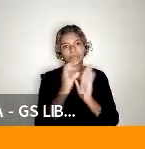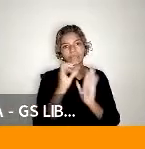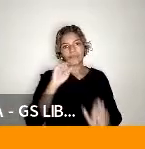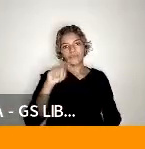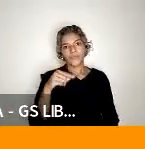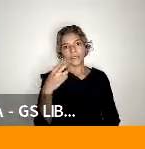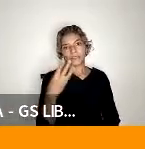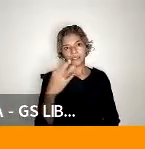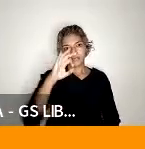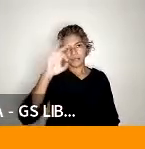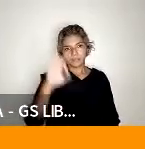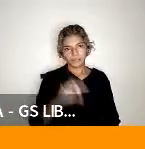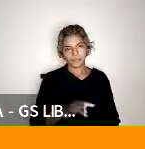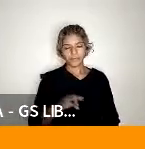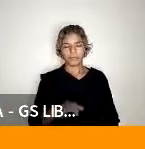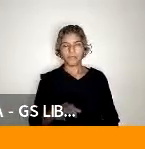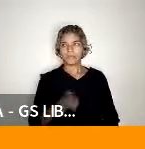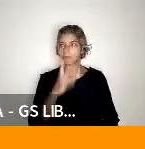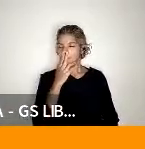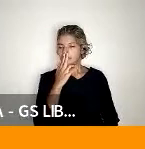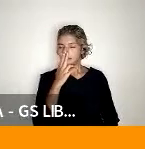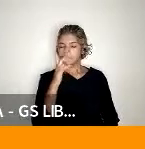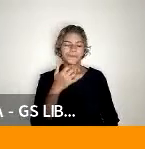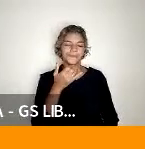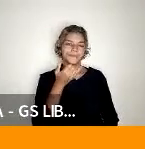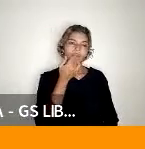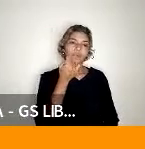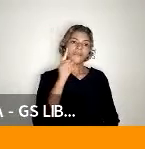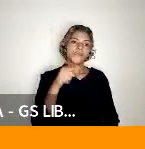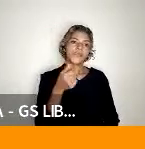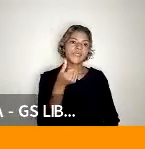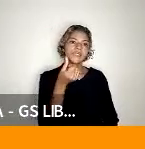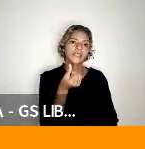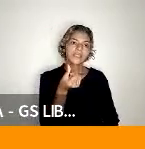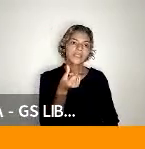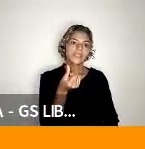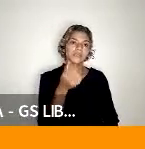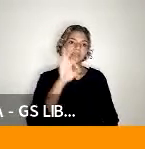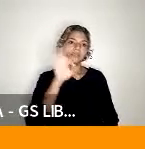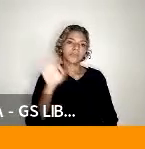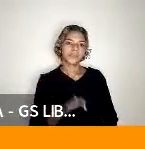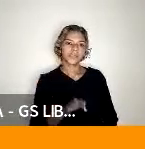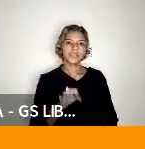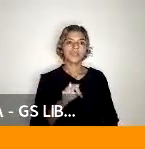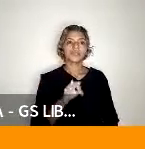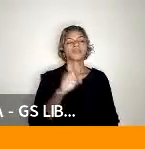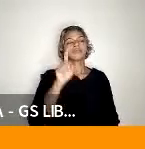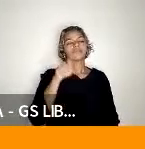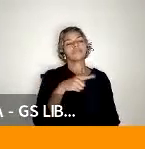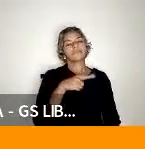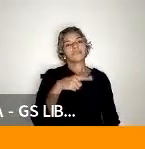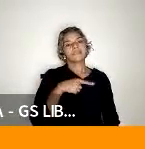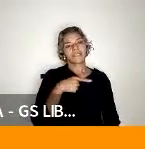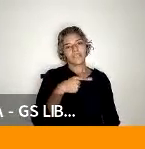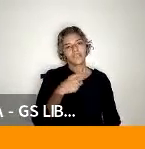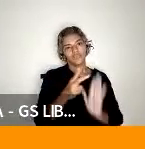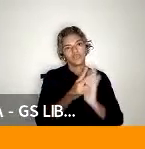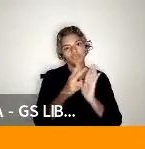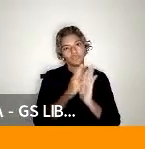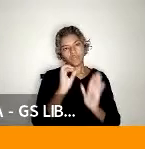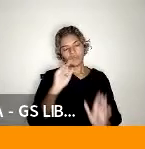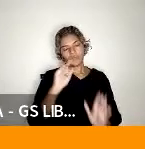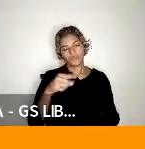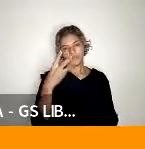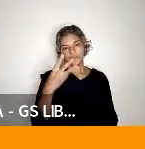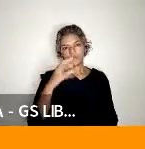0,3%. Acho que é, não, desculpa, eu falei errado, 1,6% amarelo, e o indígena está aqui, o 0,3%. Então, essa é